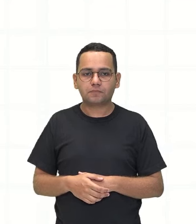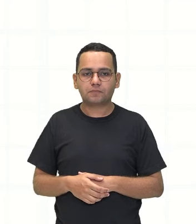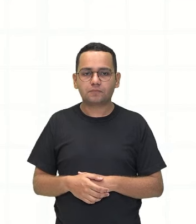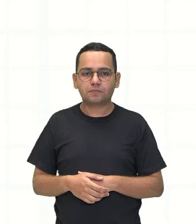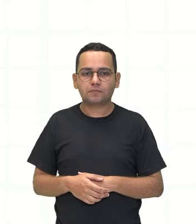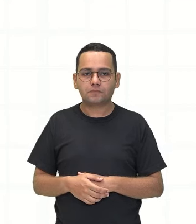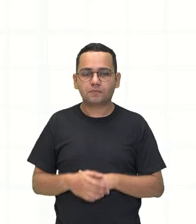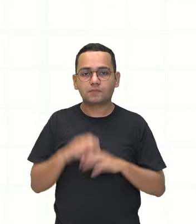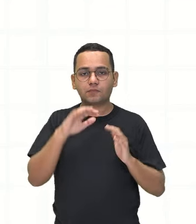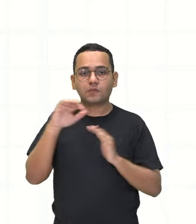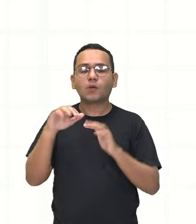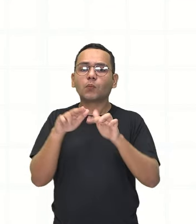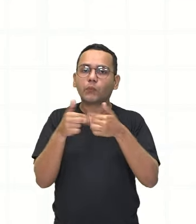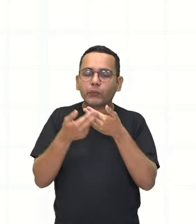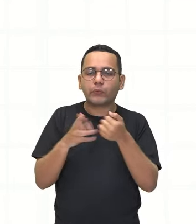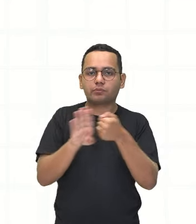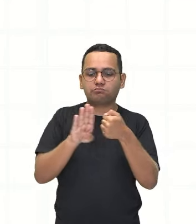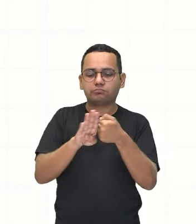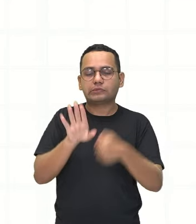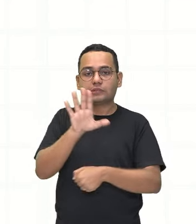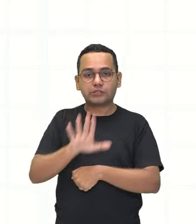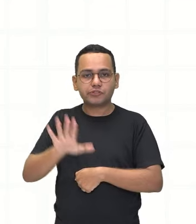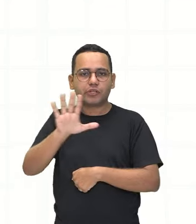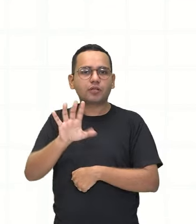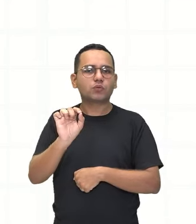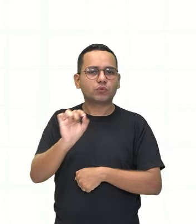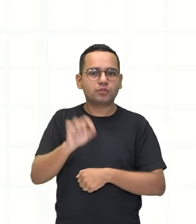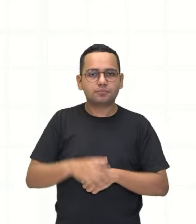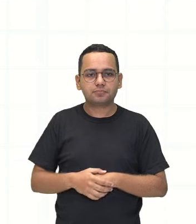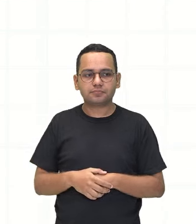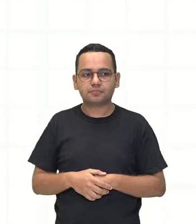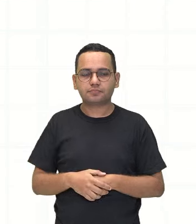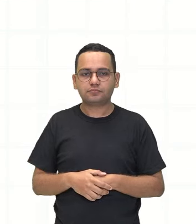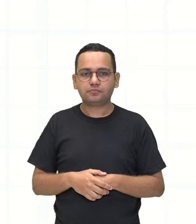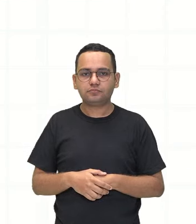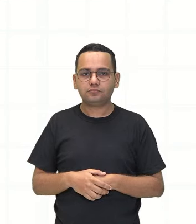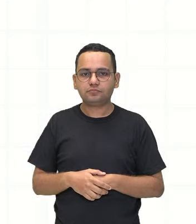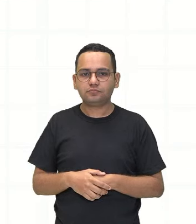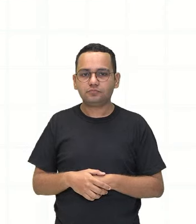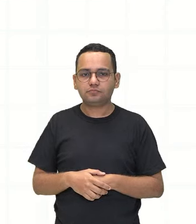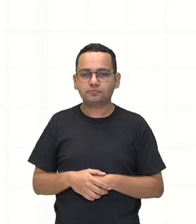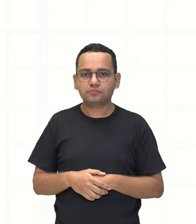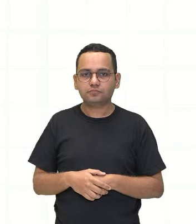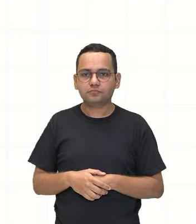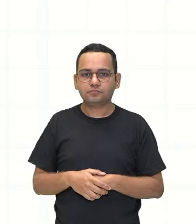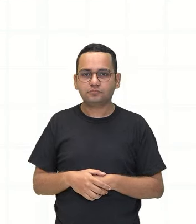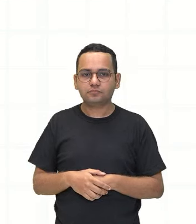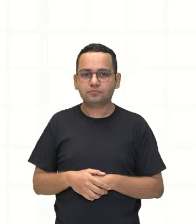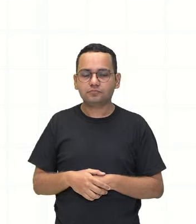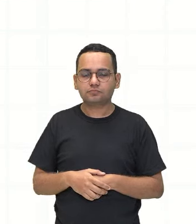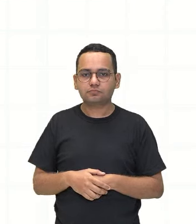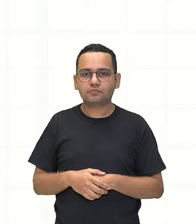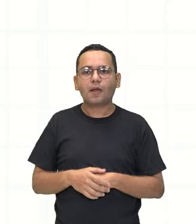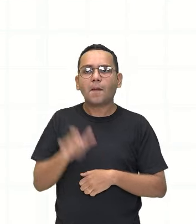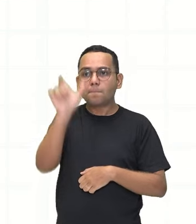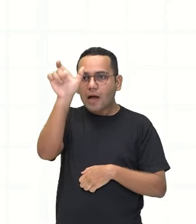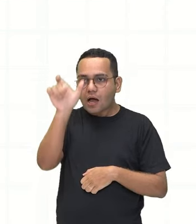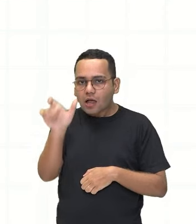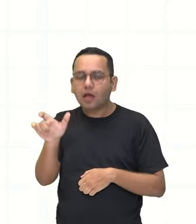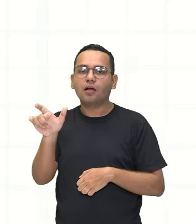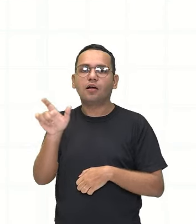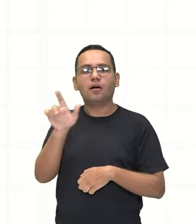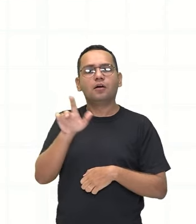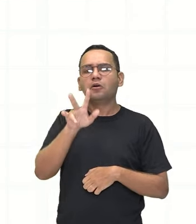dos substantivos, cada palavra ela vai se encaixar em um desses tipos aí de substantivos,